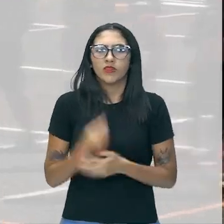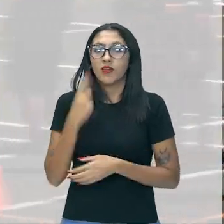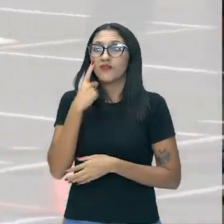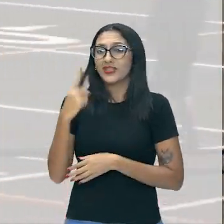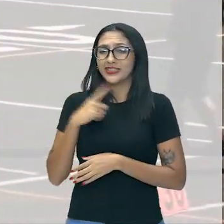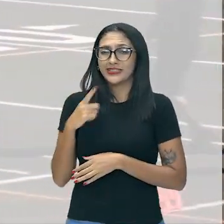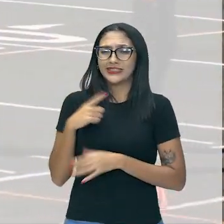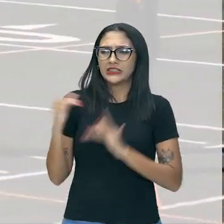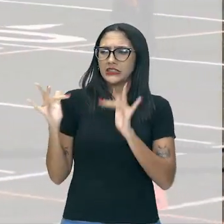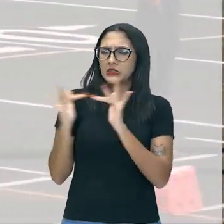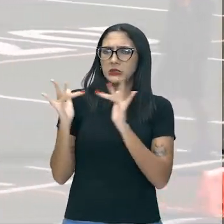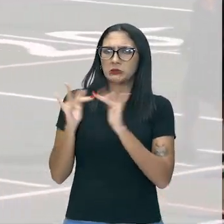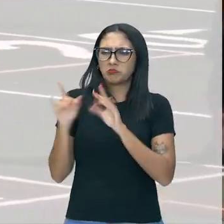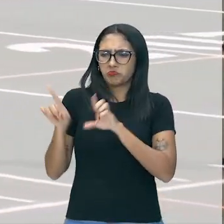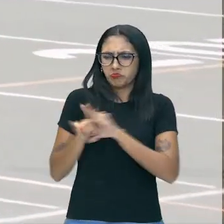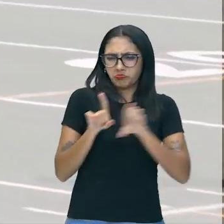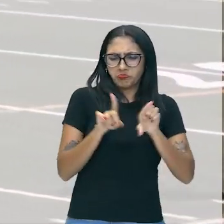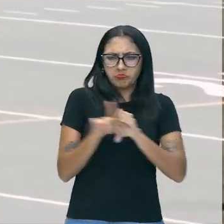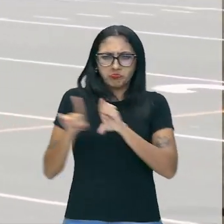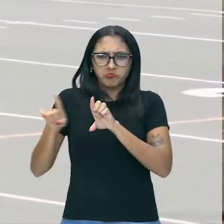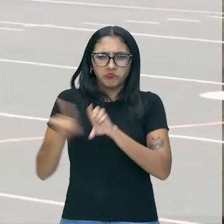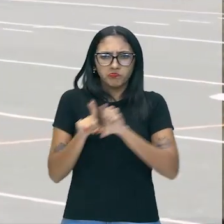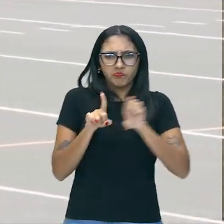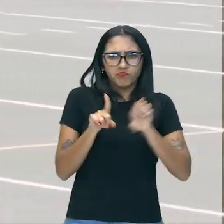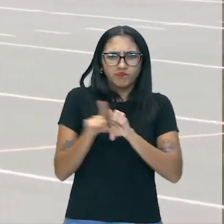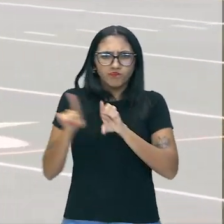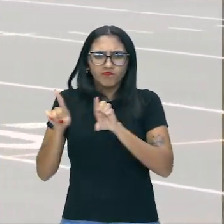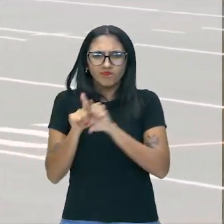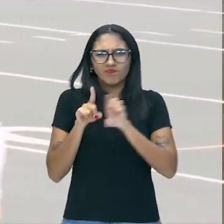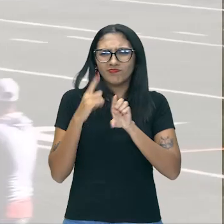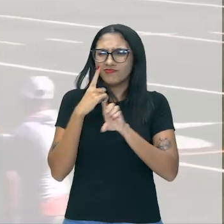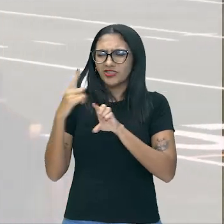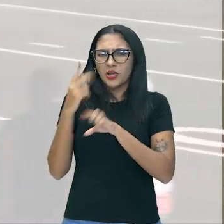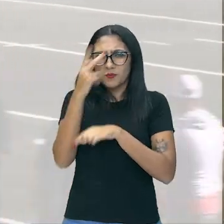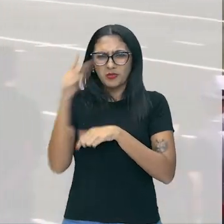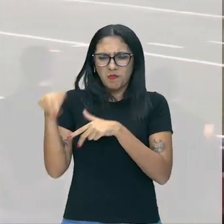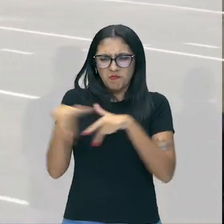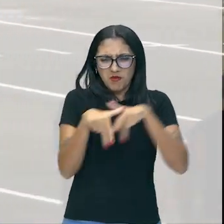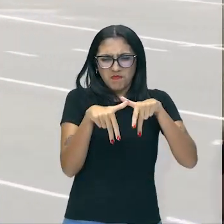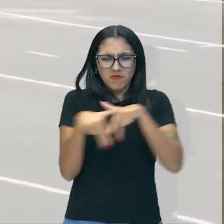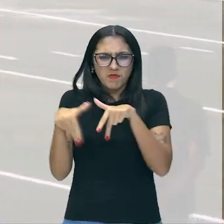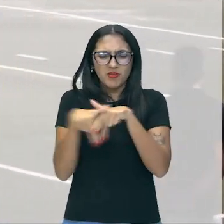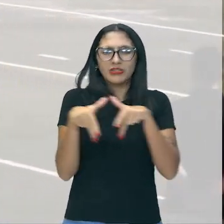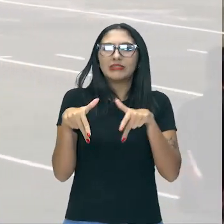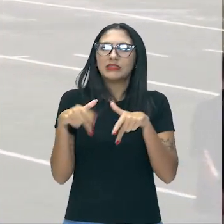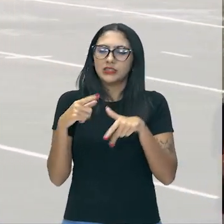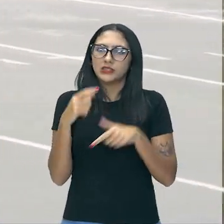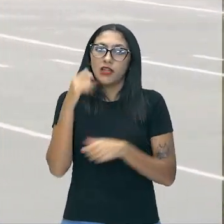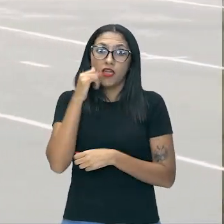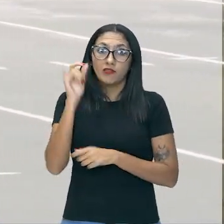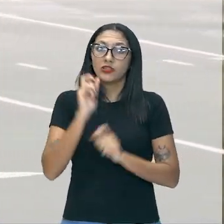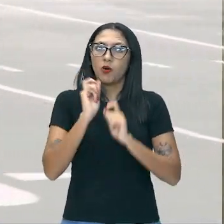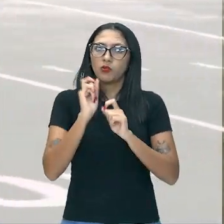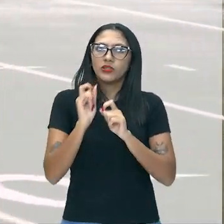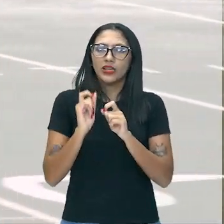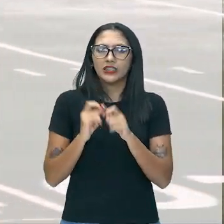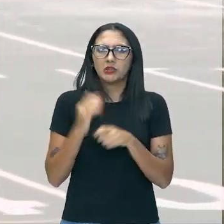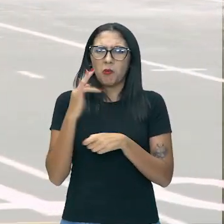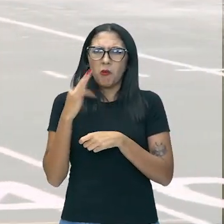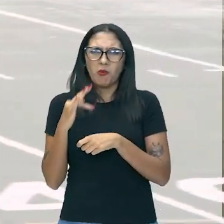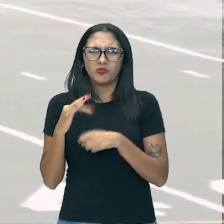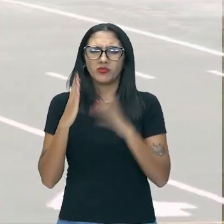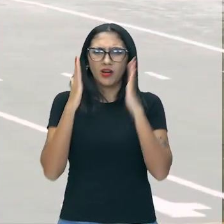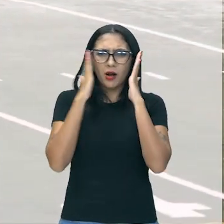confronto que vocês observam aí nesse momento, eles podem se machucar muito sério, né, batendo ali